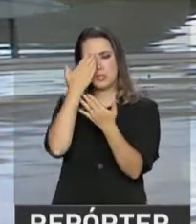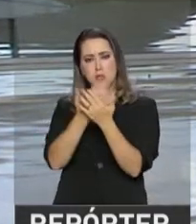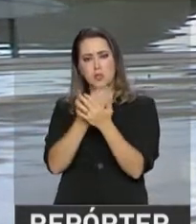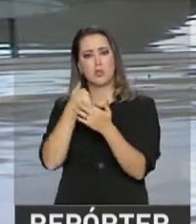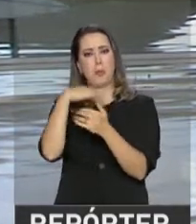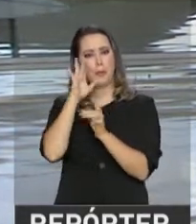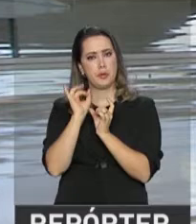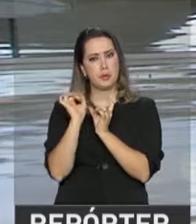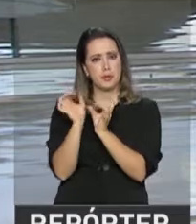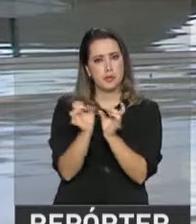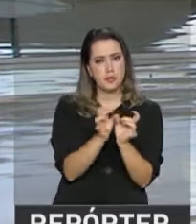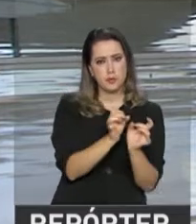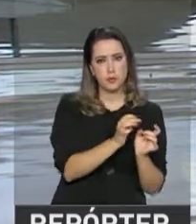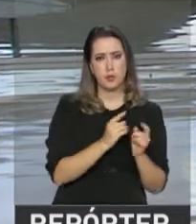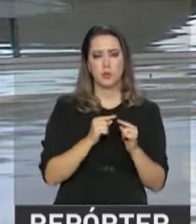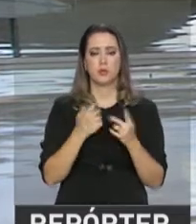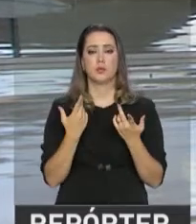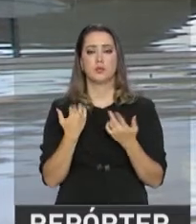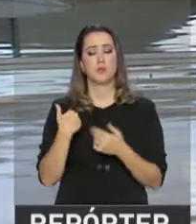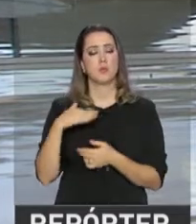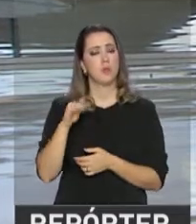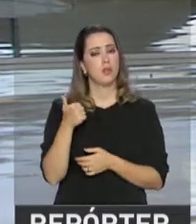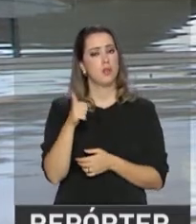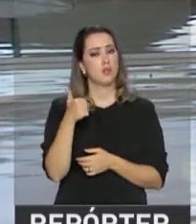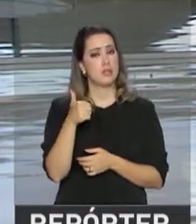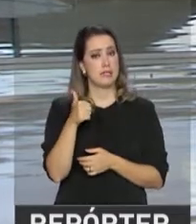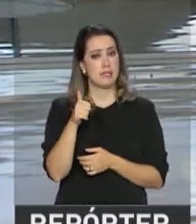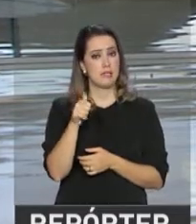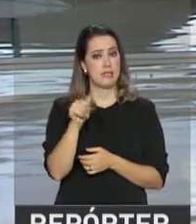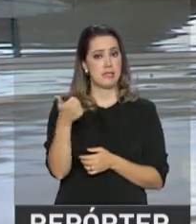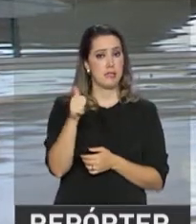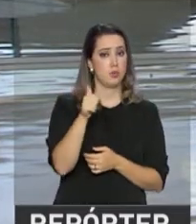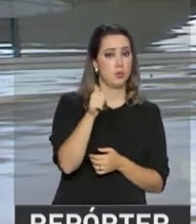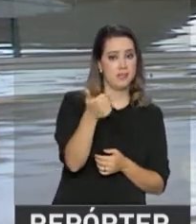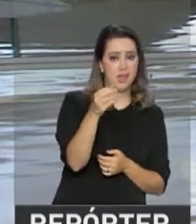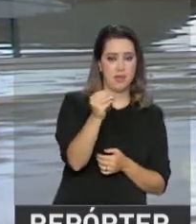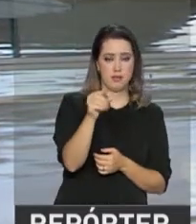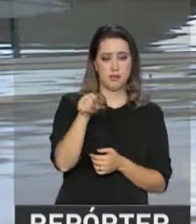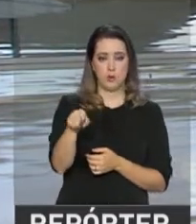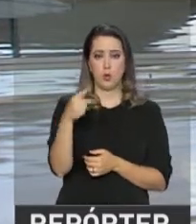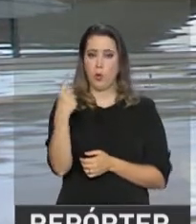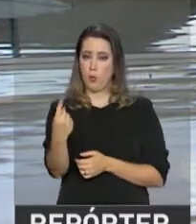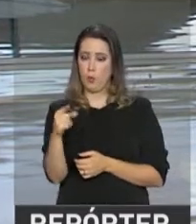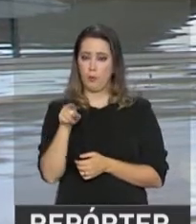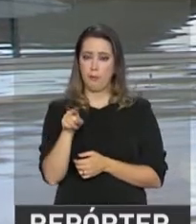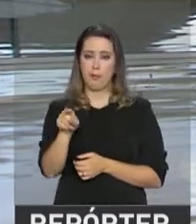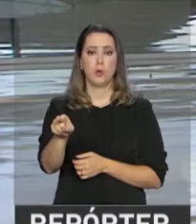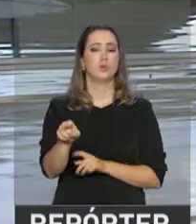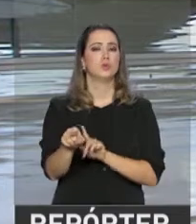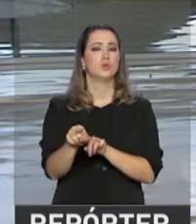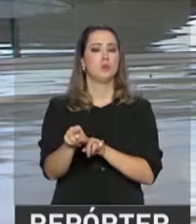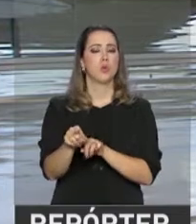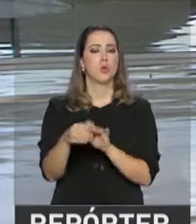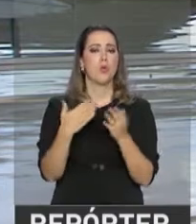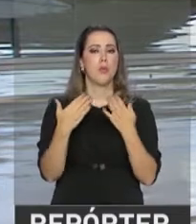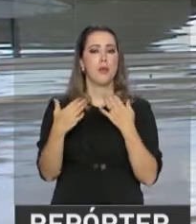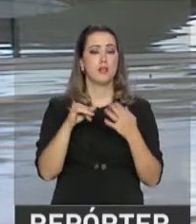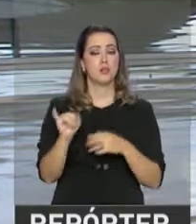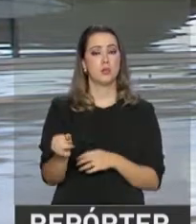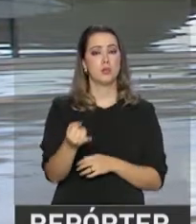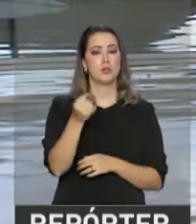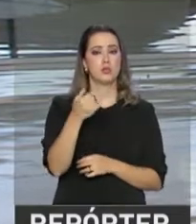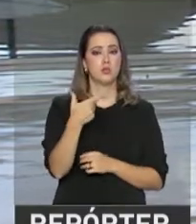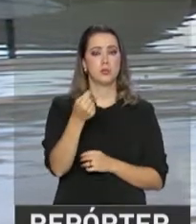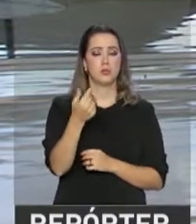do comércio está no patamar de 110,1 pontos já em relação a janeiro de 2017 o